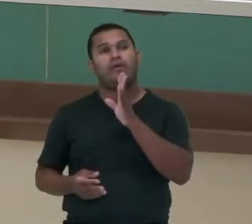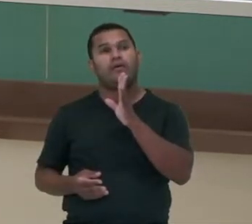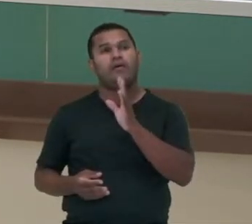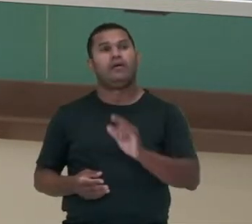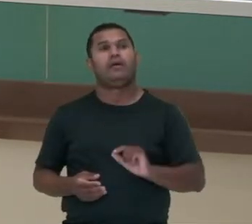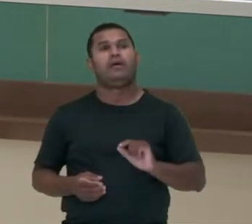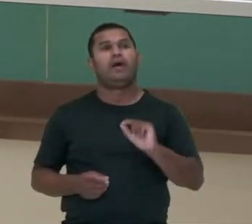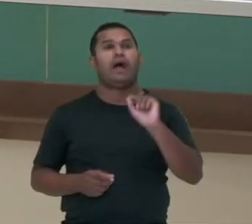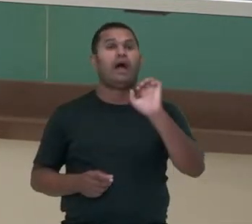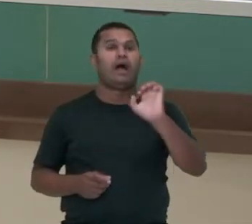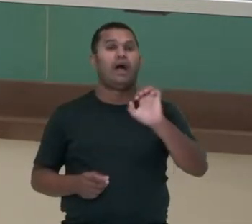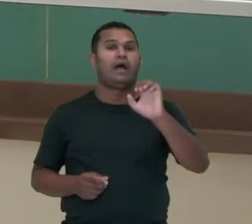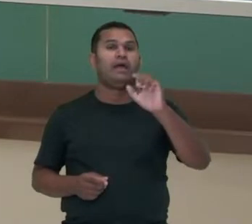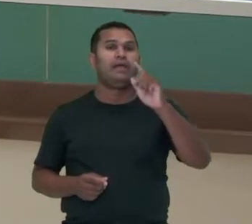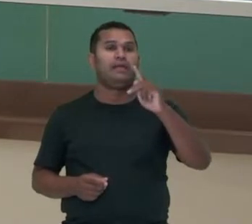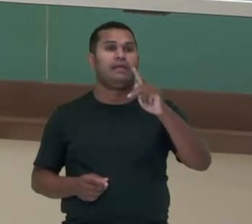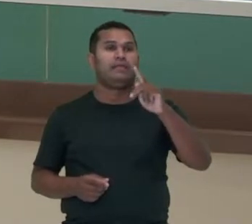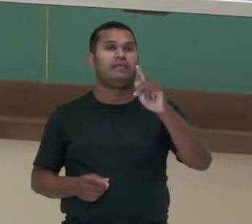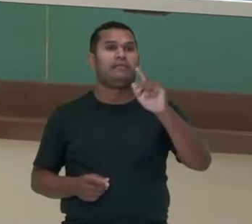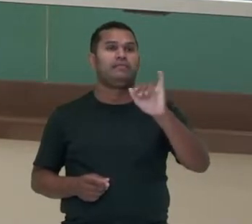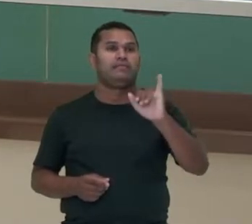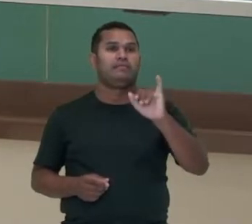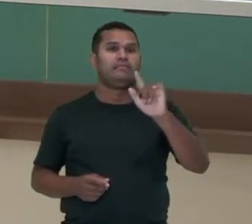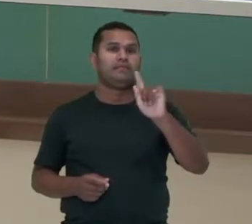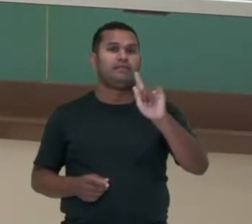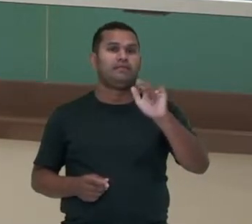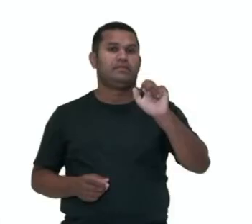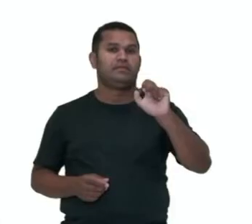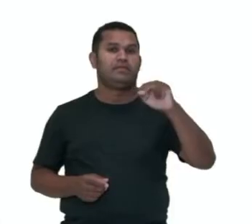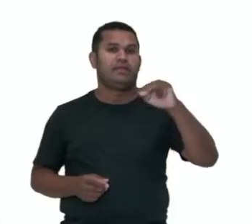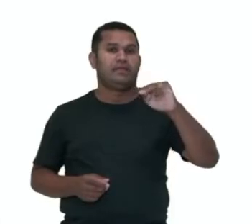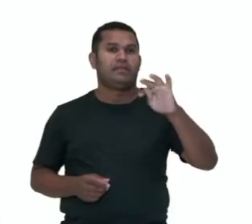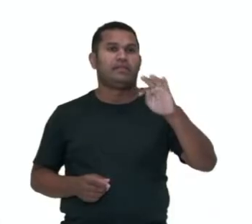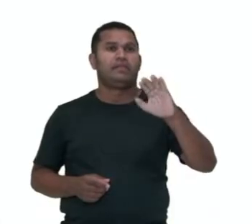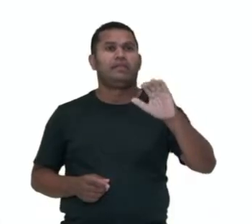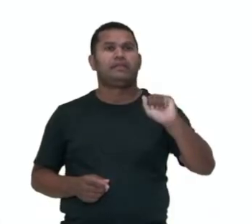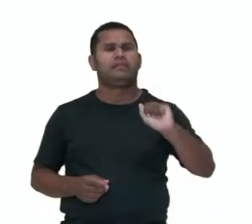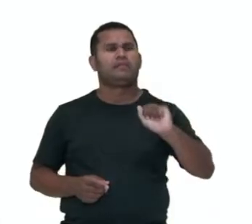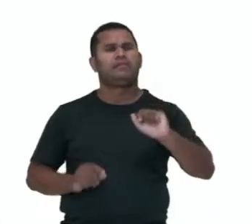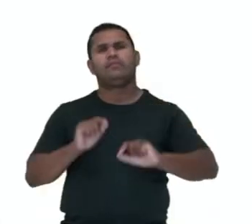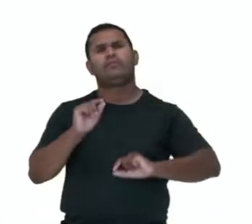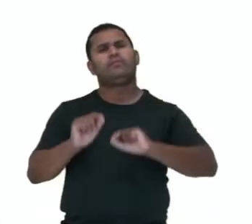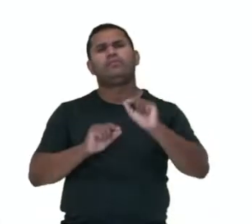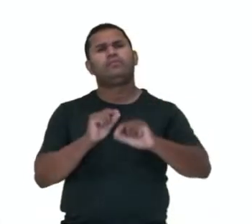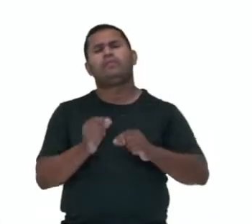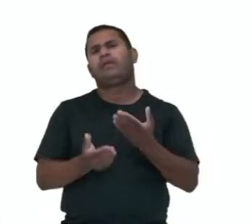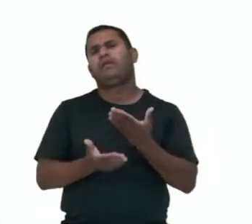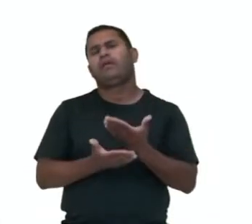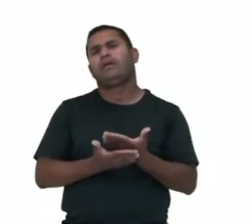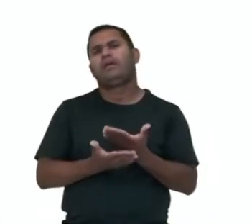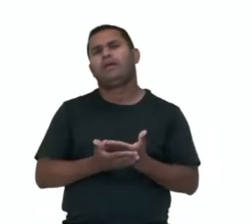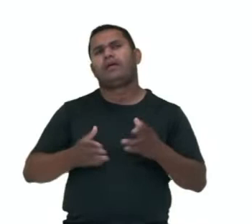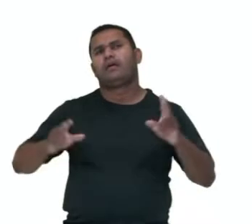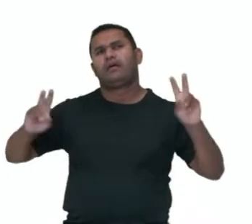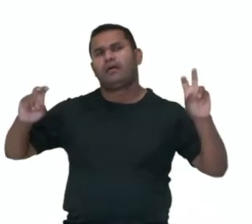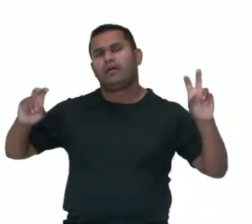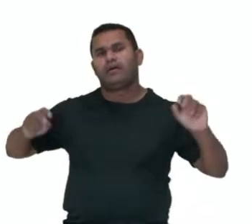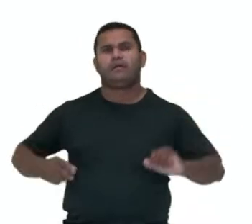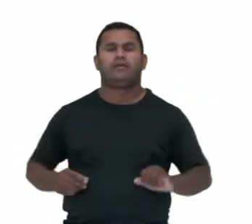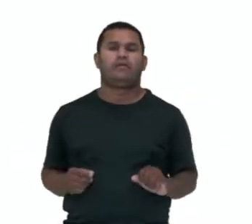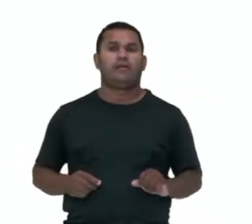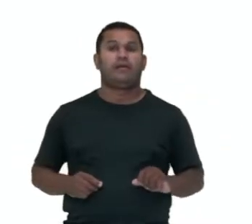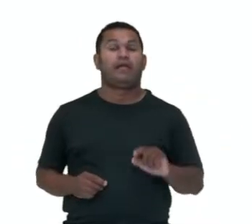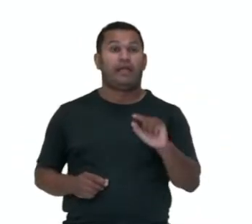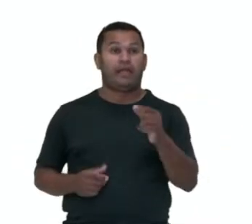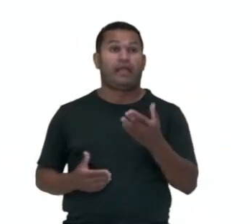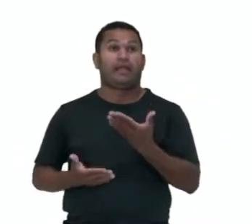lá, gente, o que é epigenética, tá? É a ciência que estuda as alterações no DNA que não modificam as